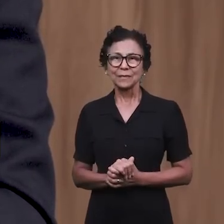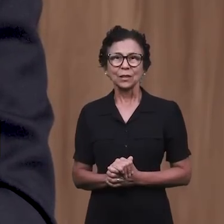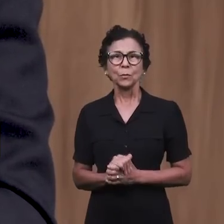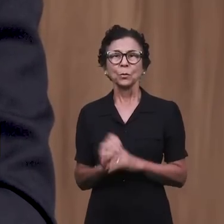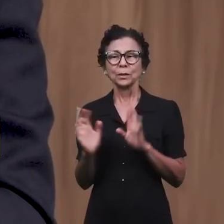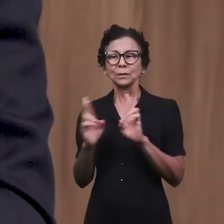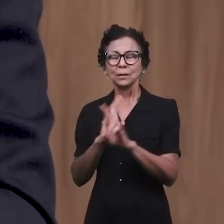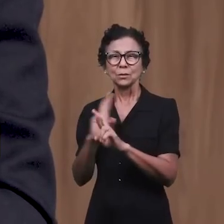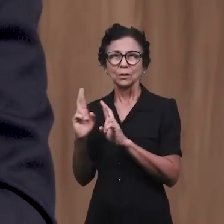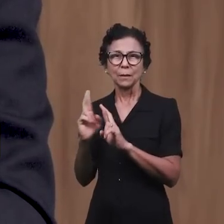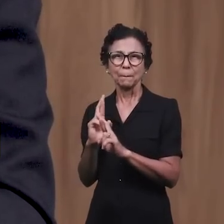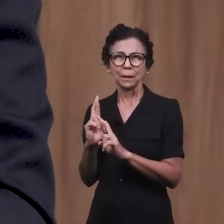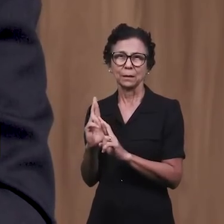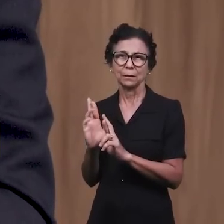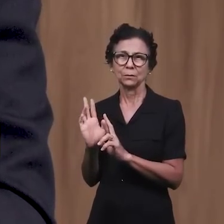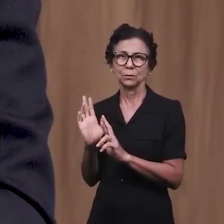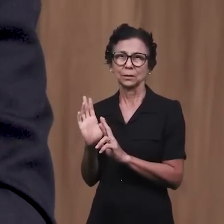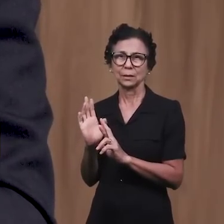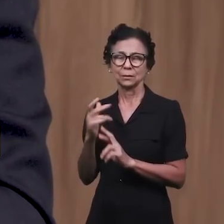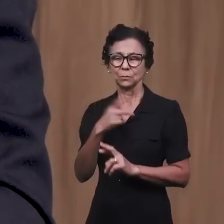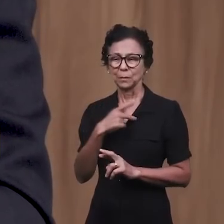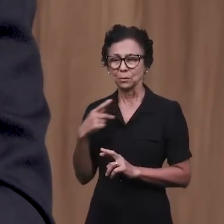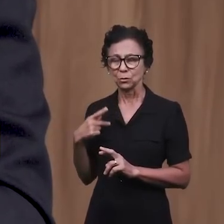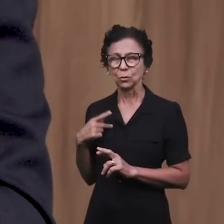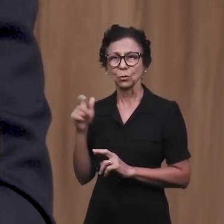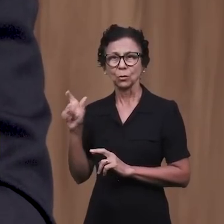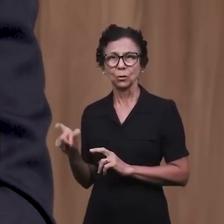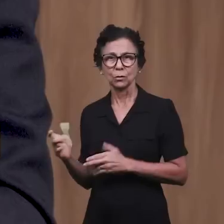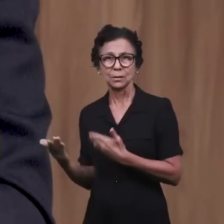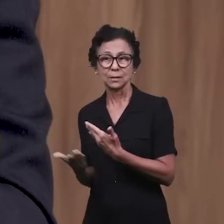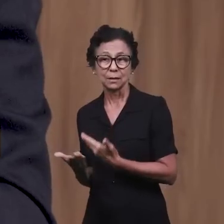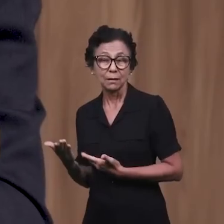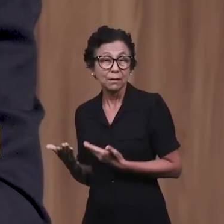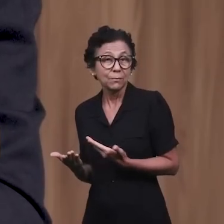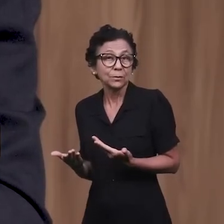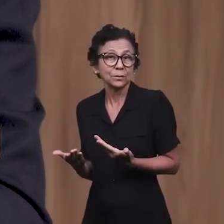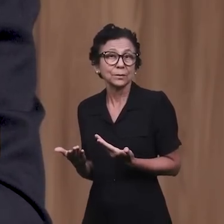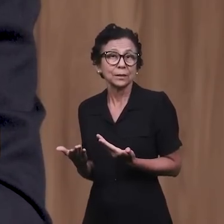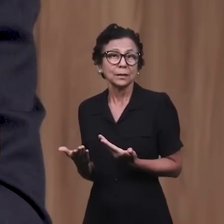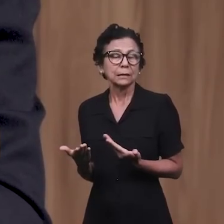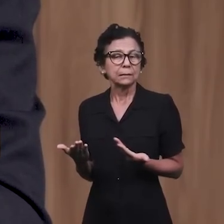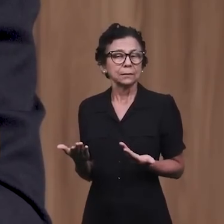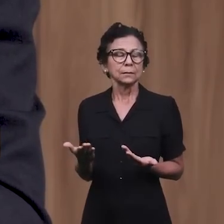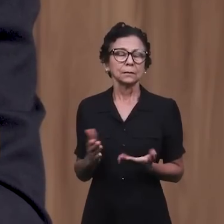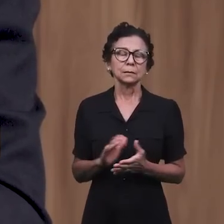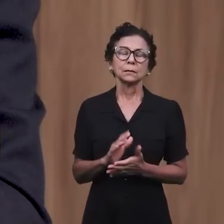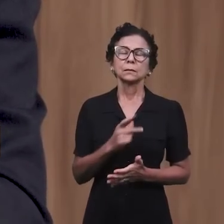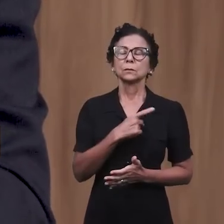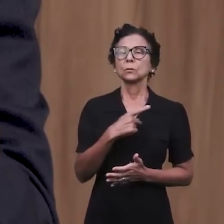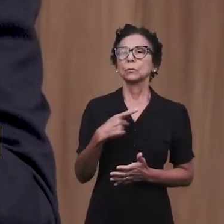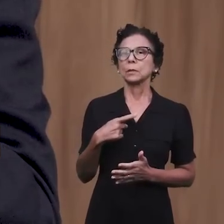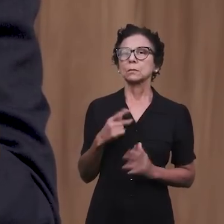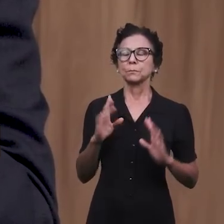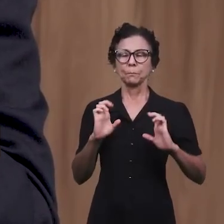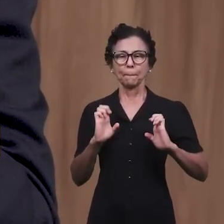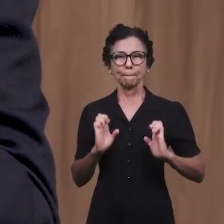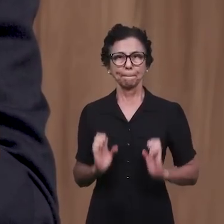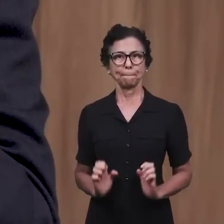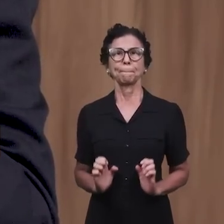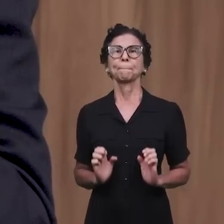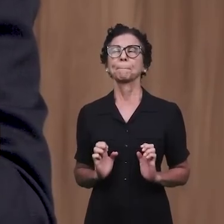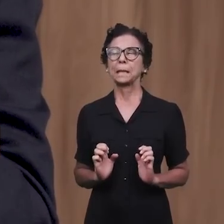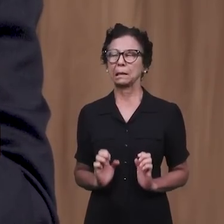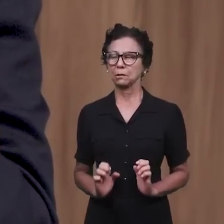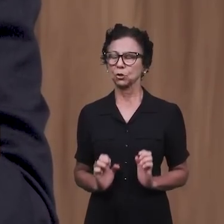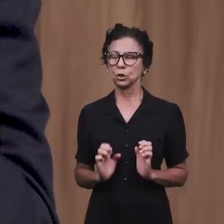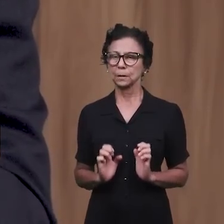então confidenciam certas situações. Então essas situações, o pastor tem por ética, tem que guardar isso